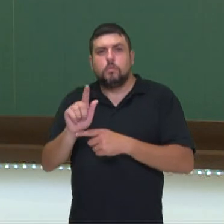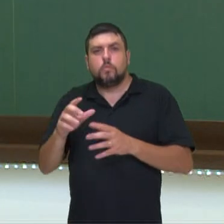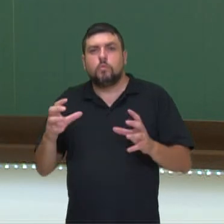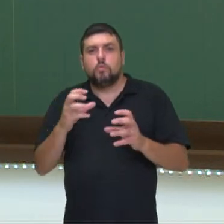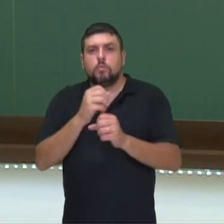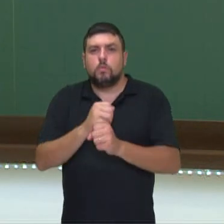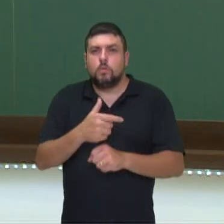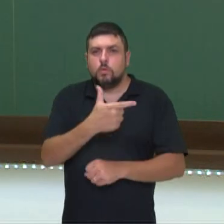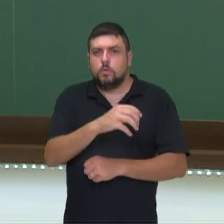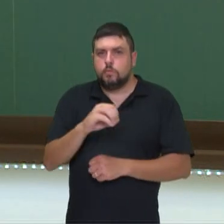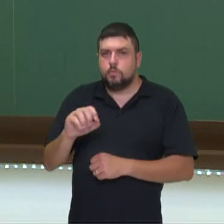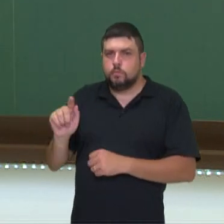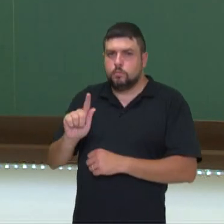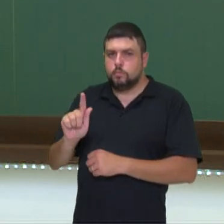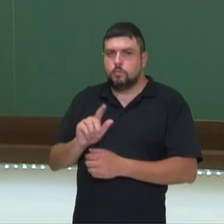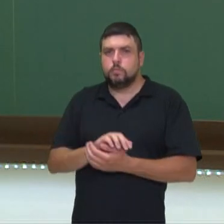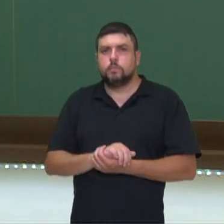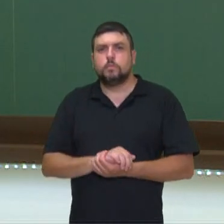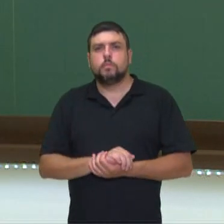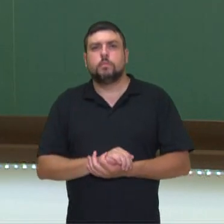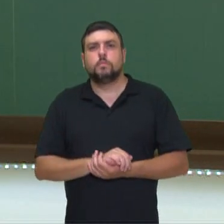gramas. Resposta?